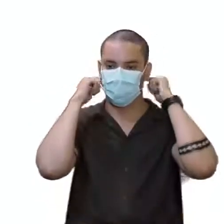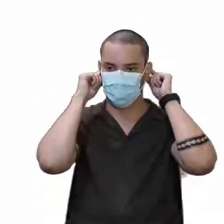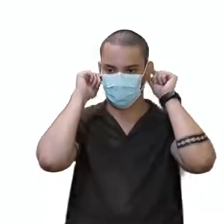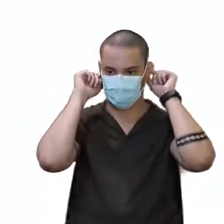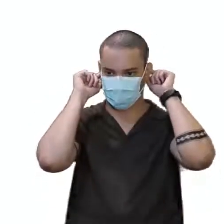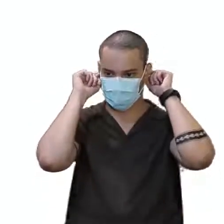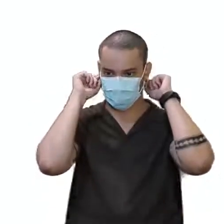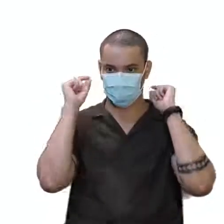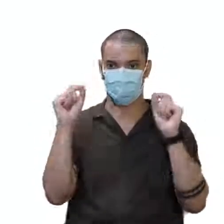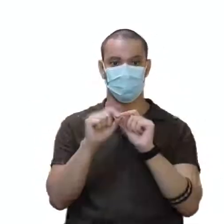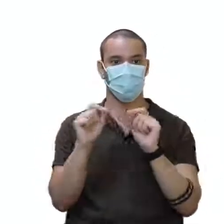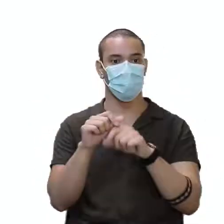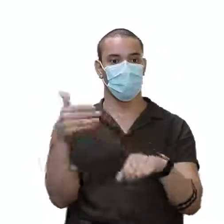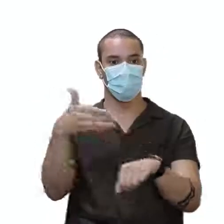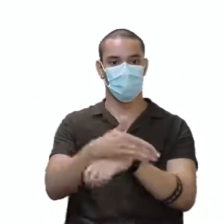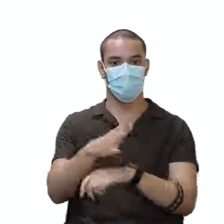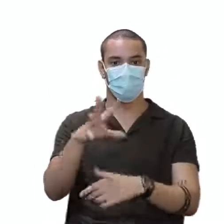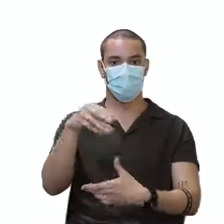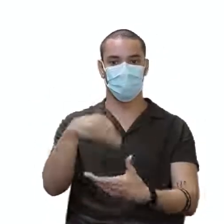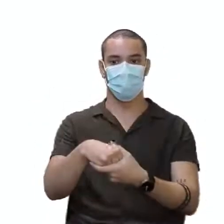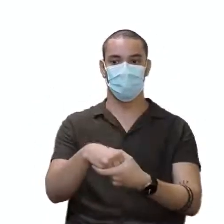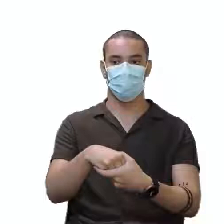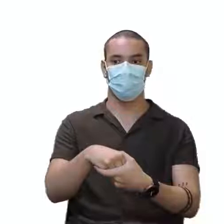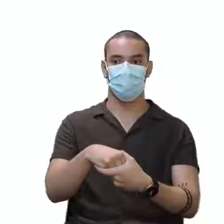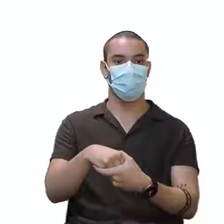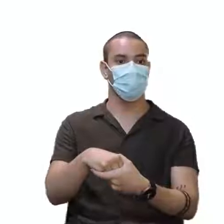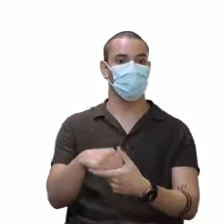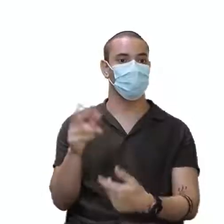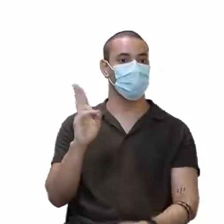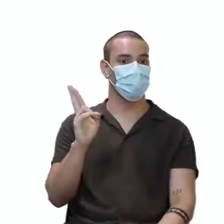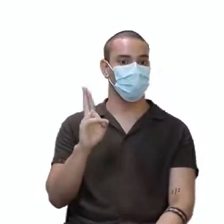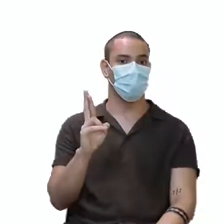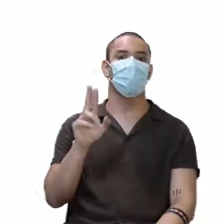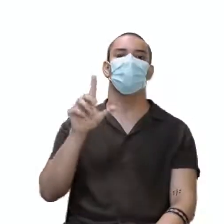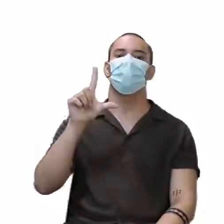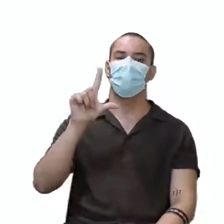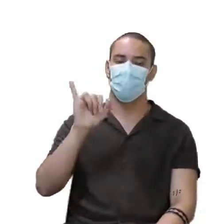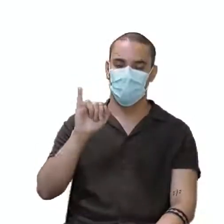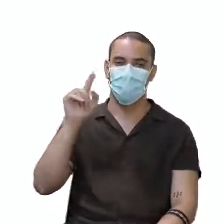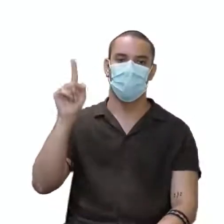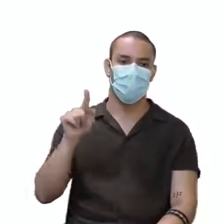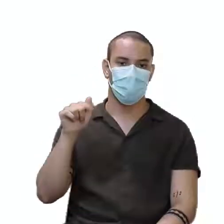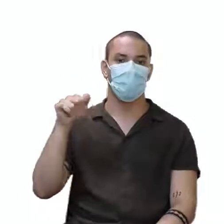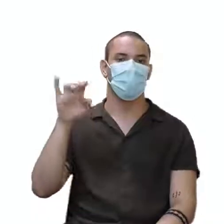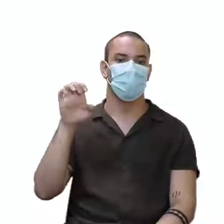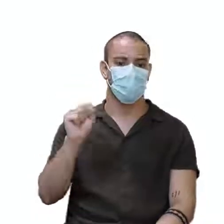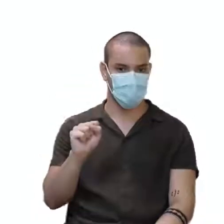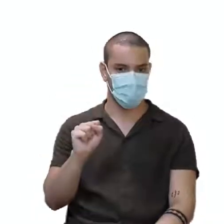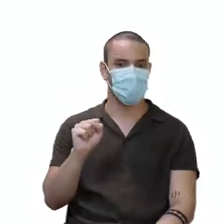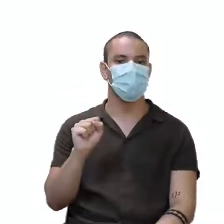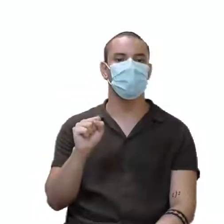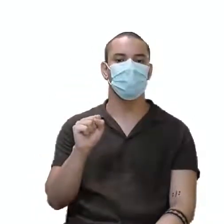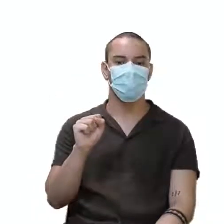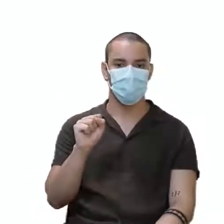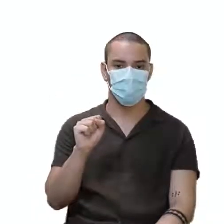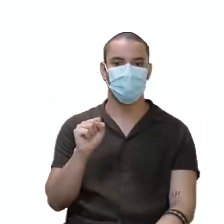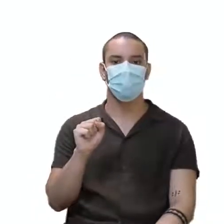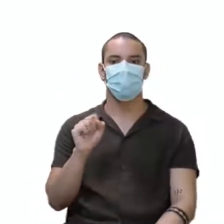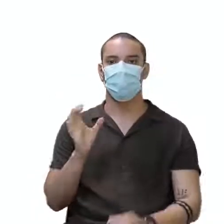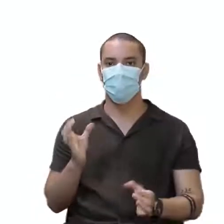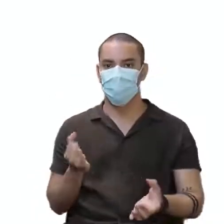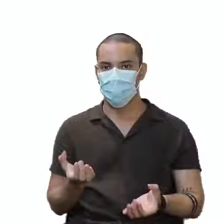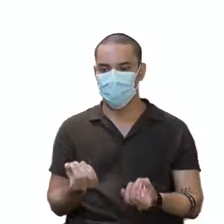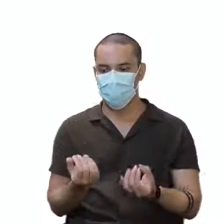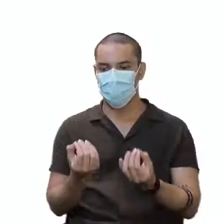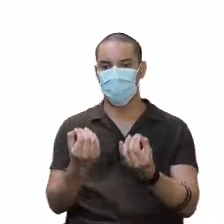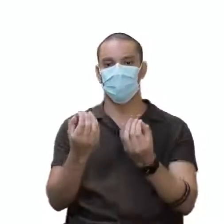seja, fazer parte da comunidade ESSESI. É eles mesmos, os líquens, as algas e